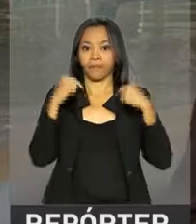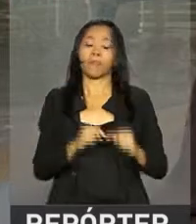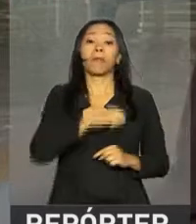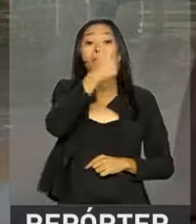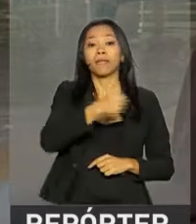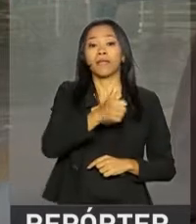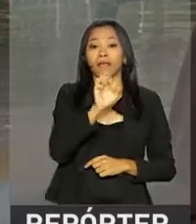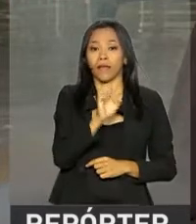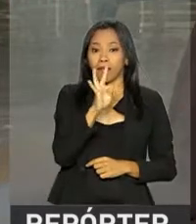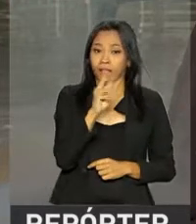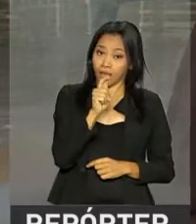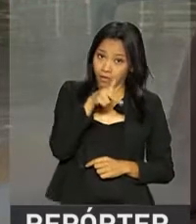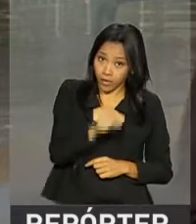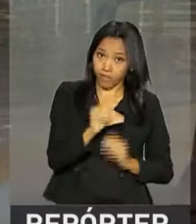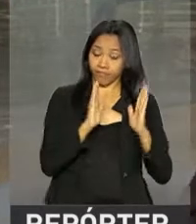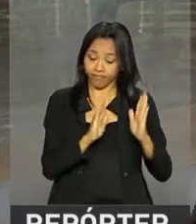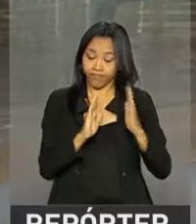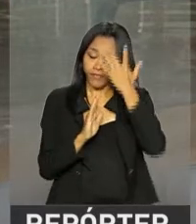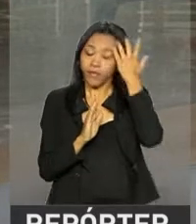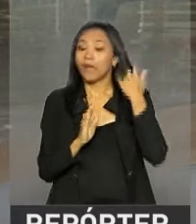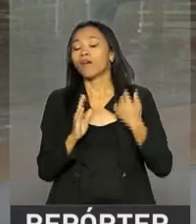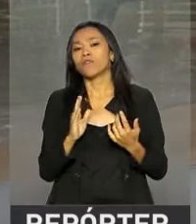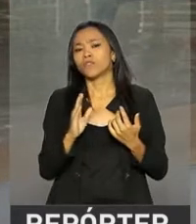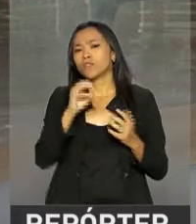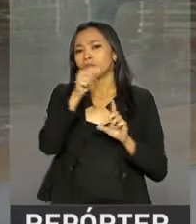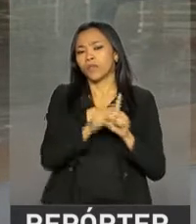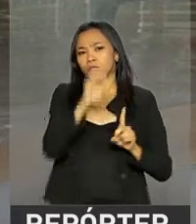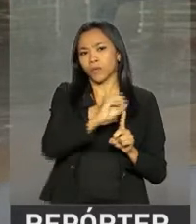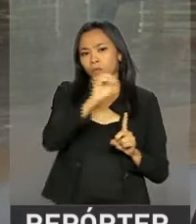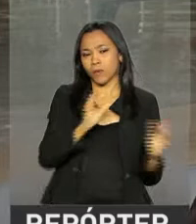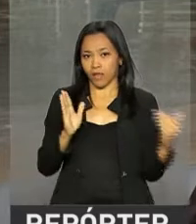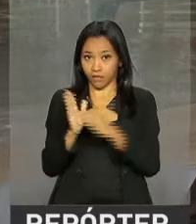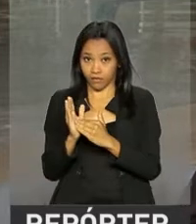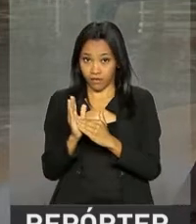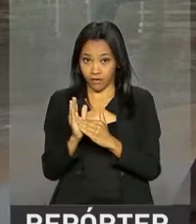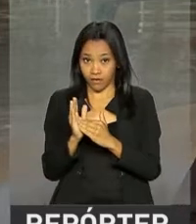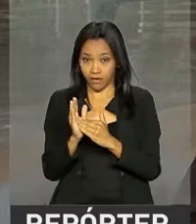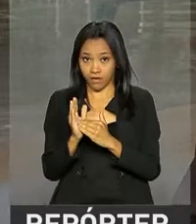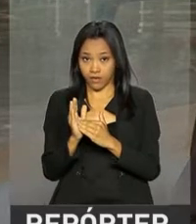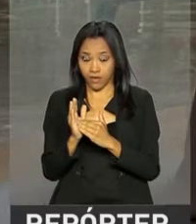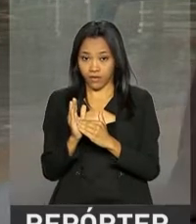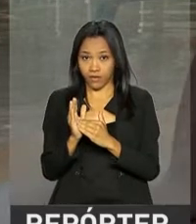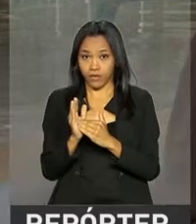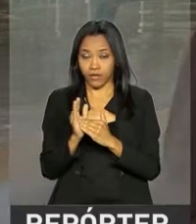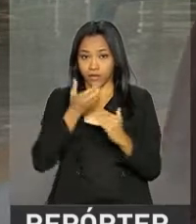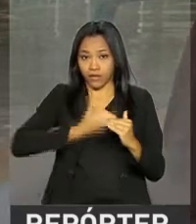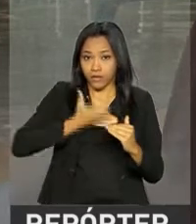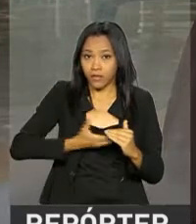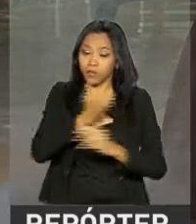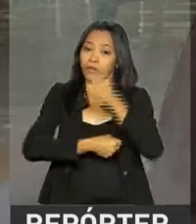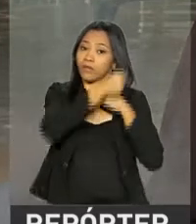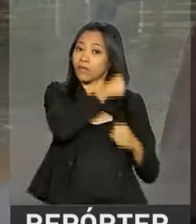da liberação do pis pasep que foi de outubro a dezembro o foi de outubro a dezembro do ano passado os